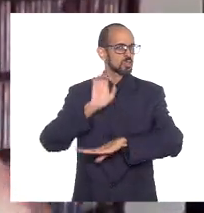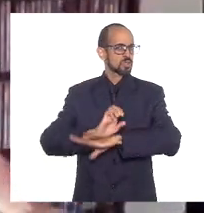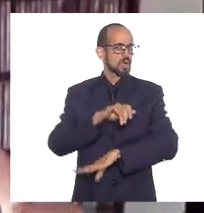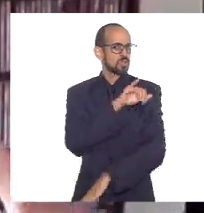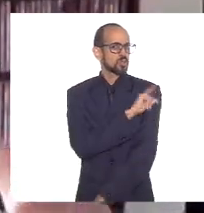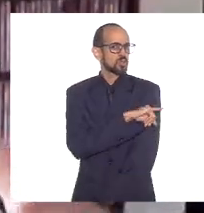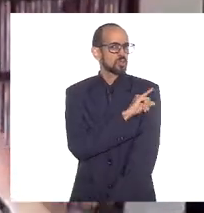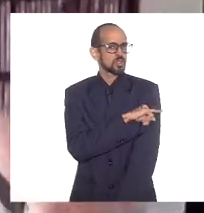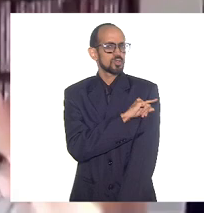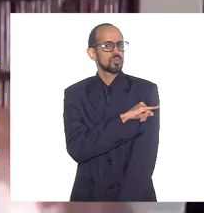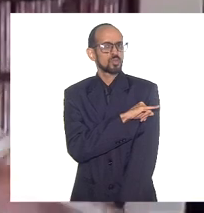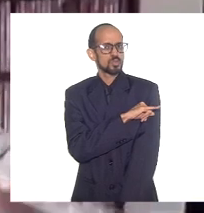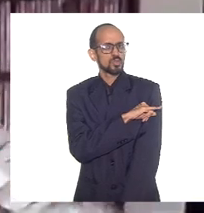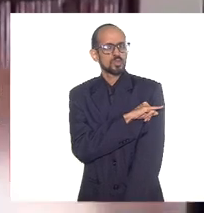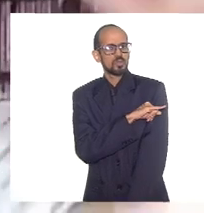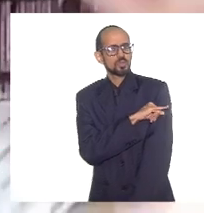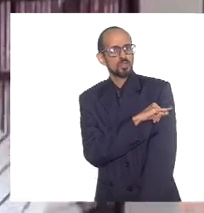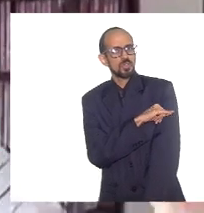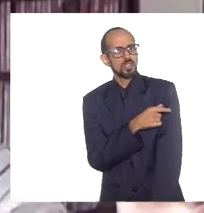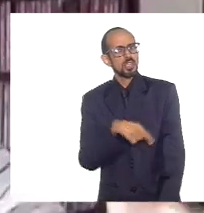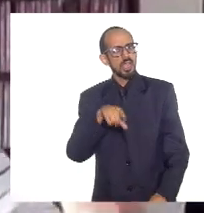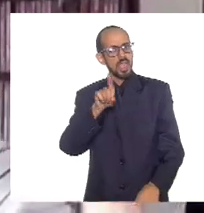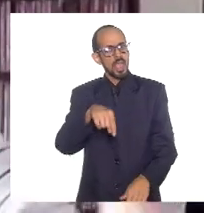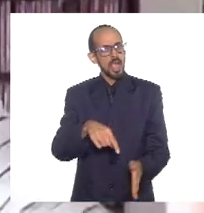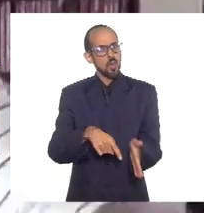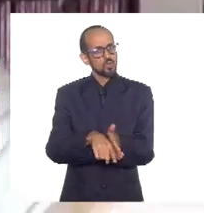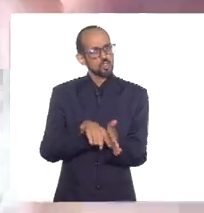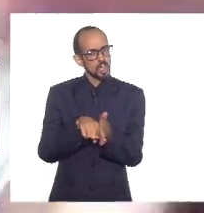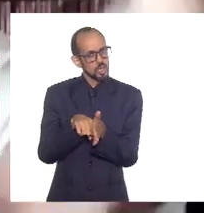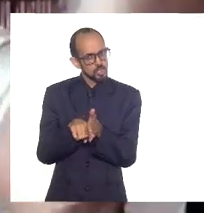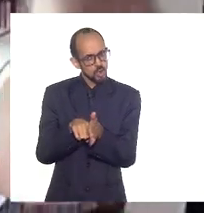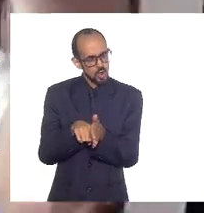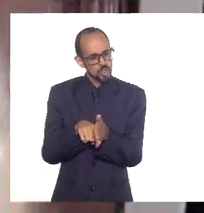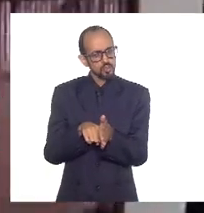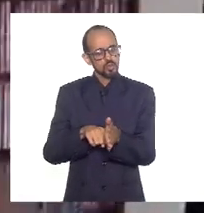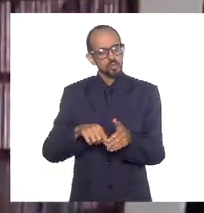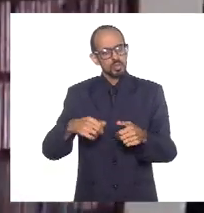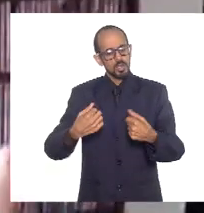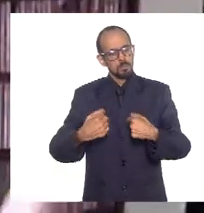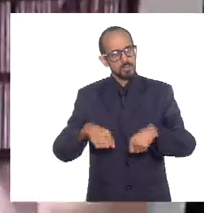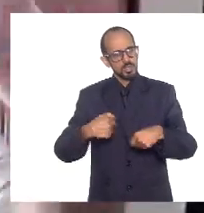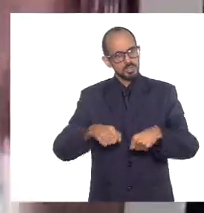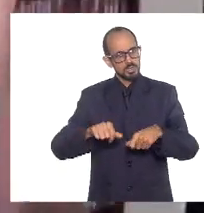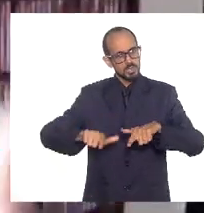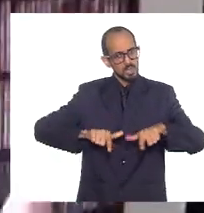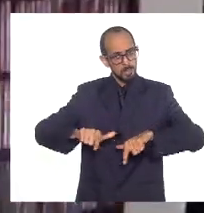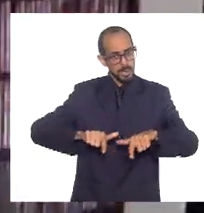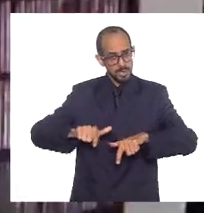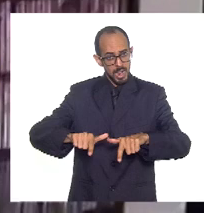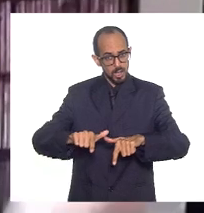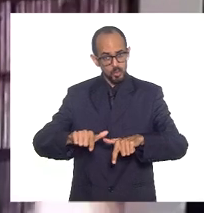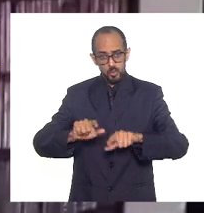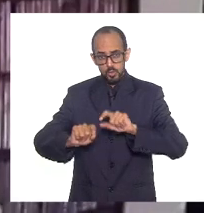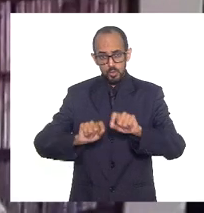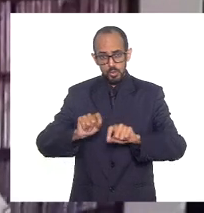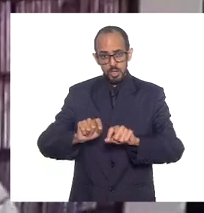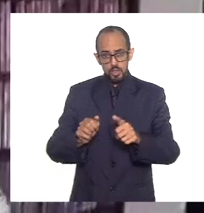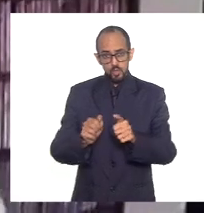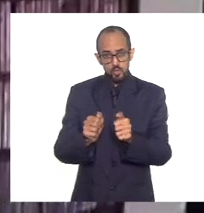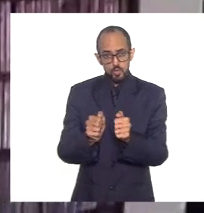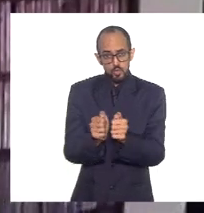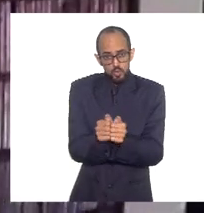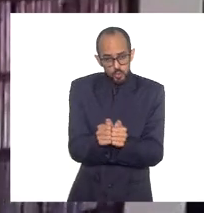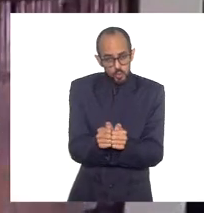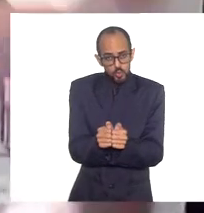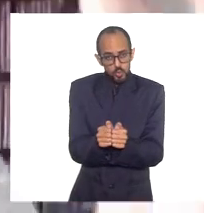Janeiro. Esse diagnóstico deva ser trabalhado junto, porque o diagnóstico